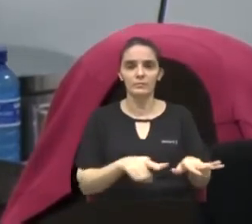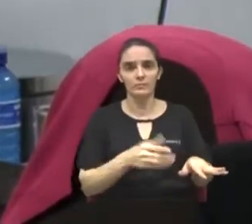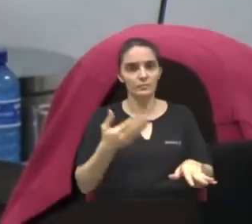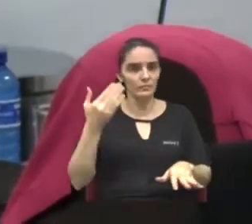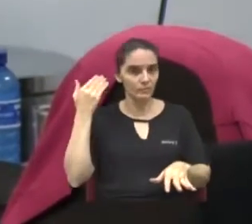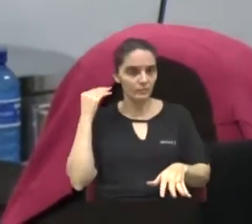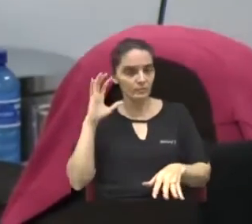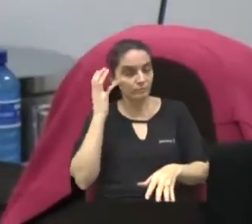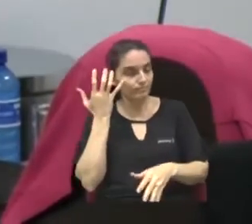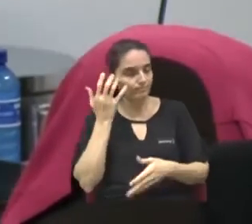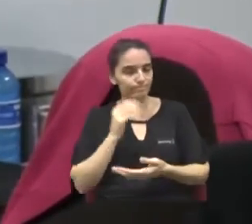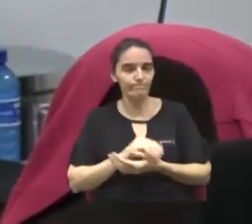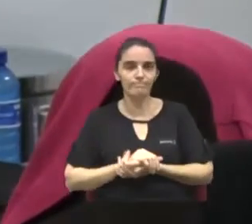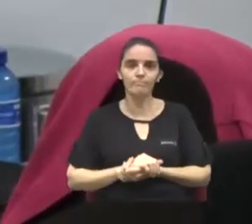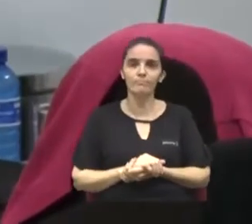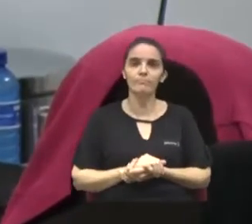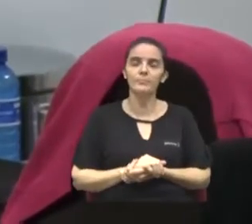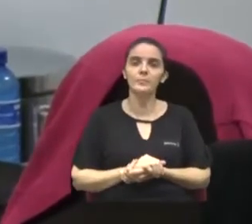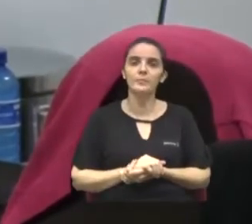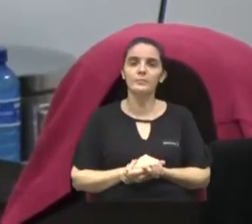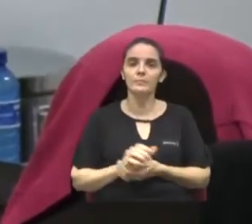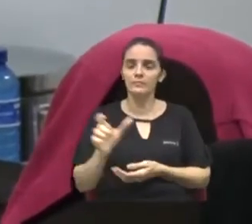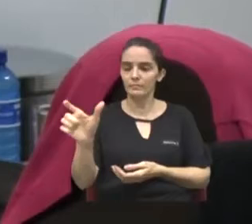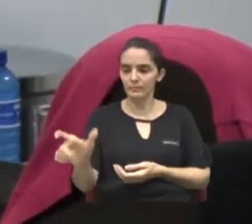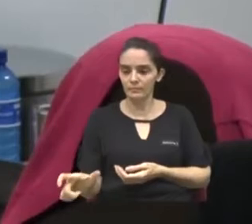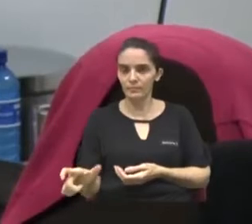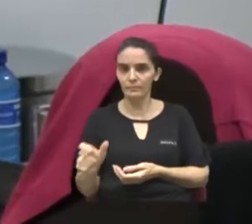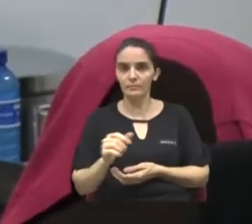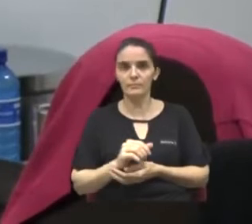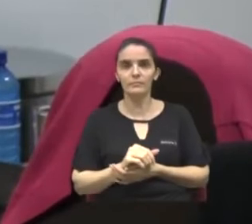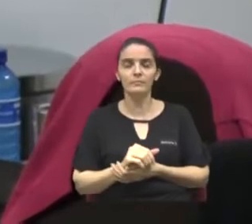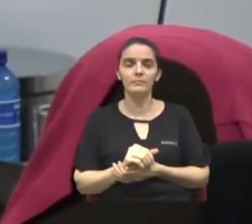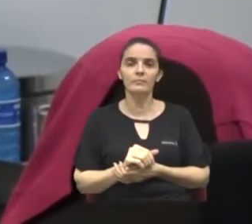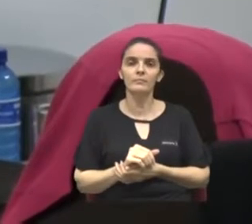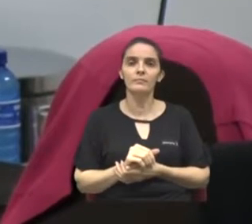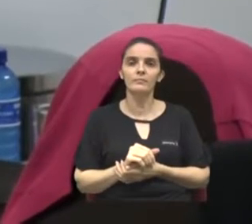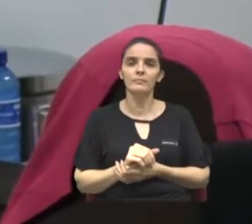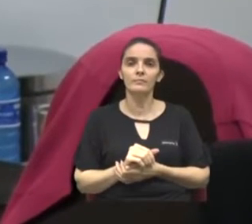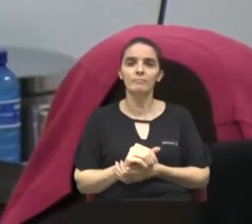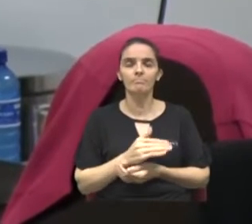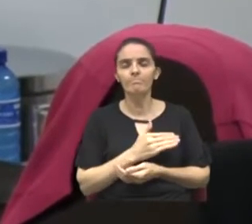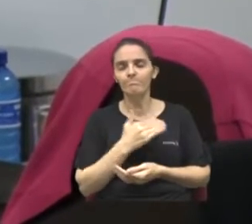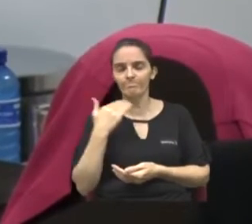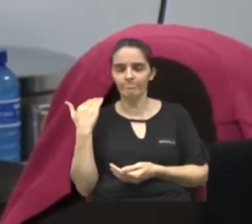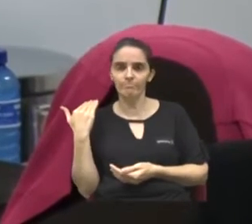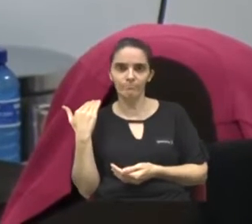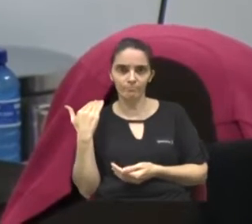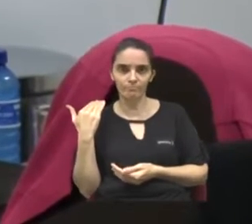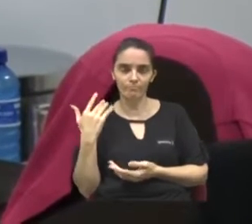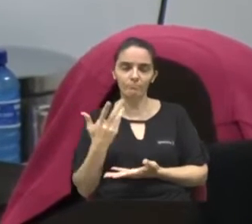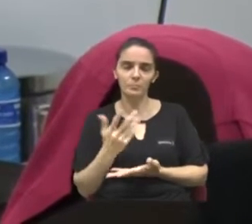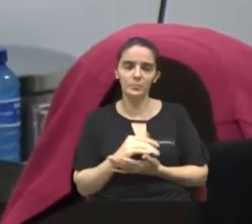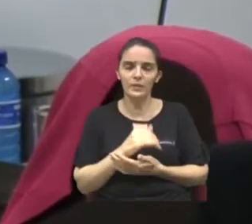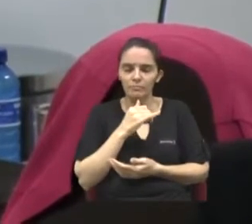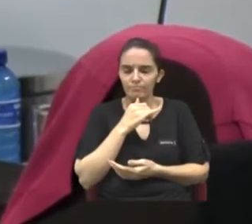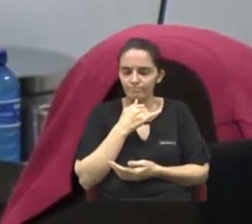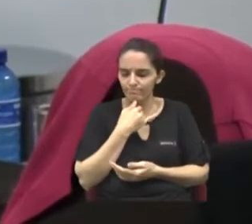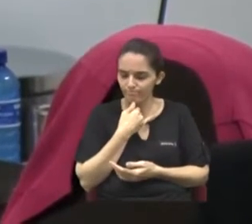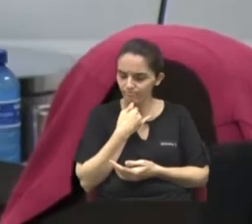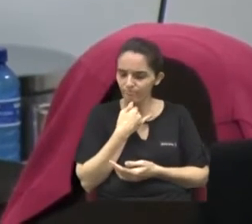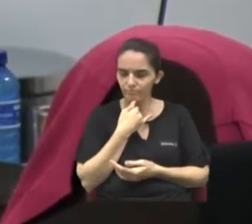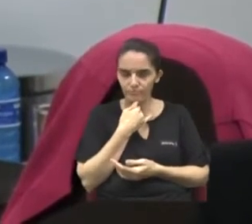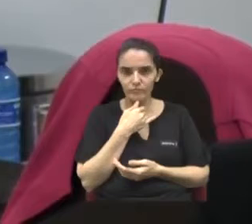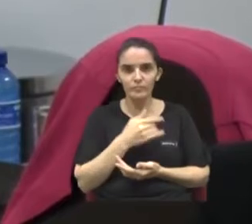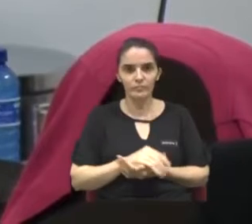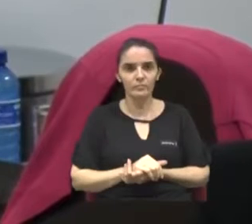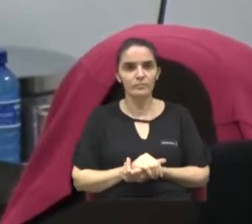ocorreu esse fato da nossa amiga Nilce Segala nos deixar dessa forma tão triste.